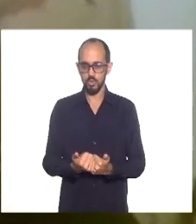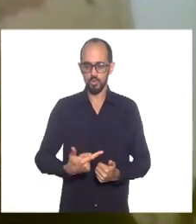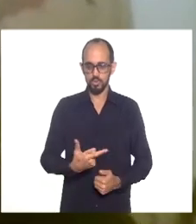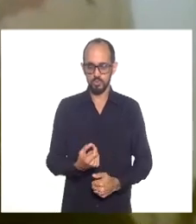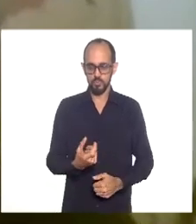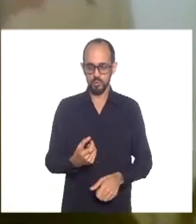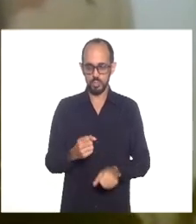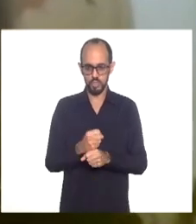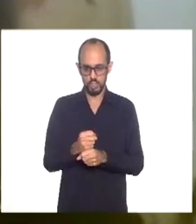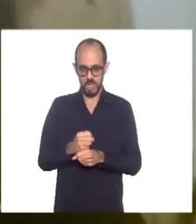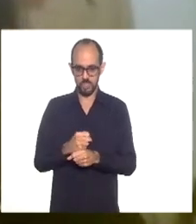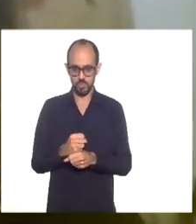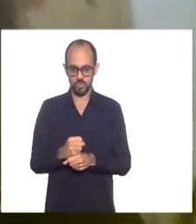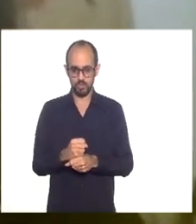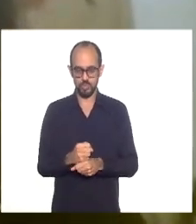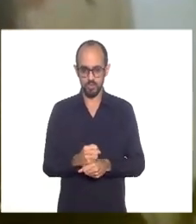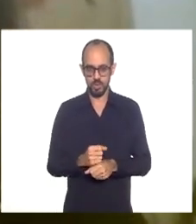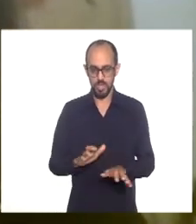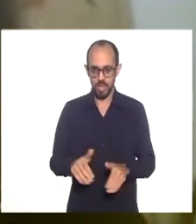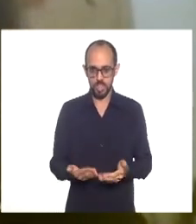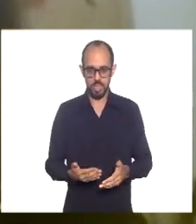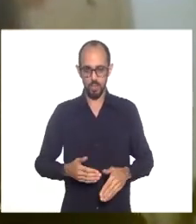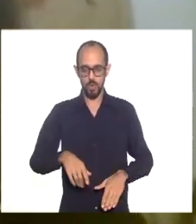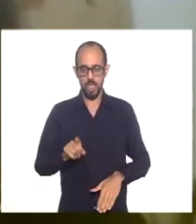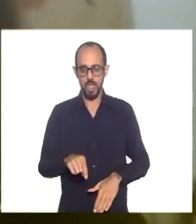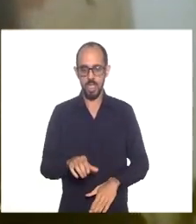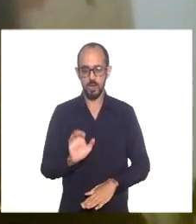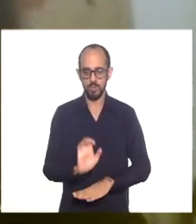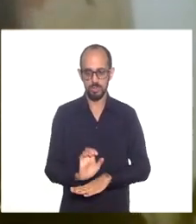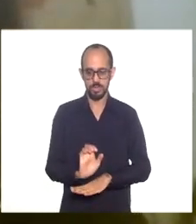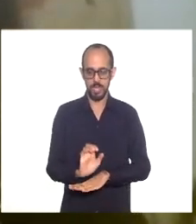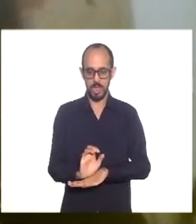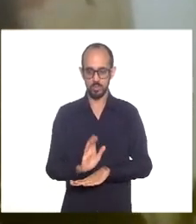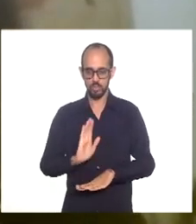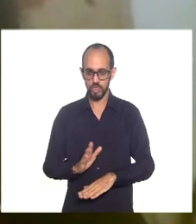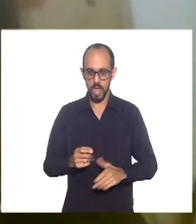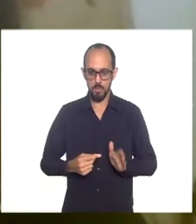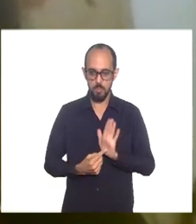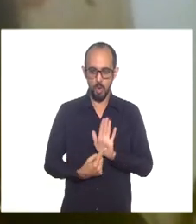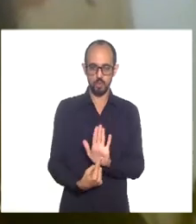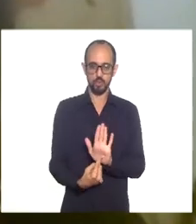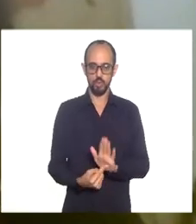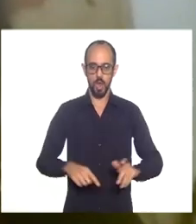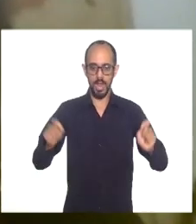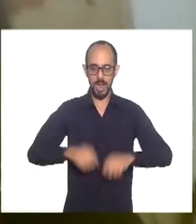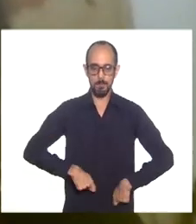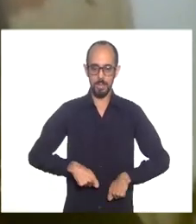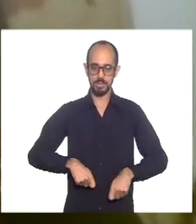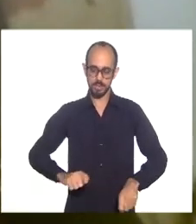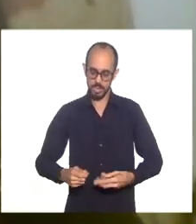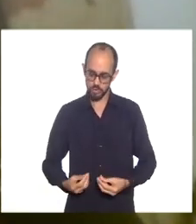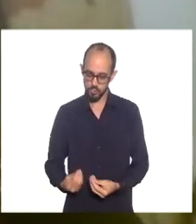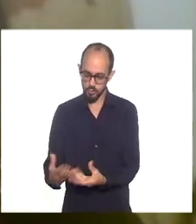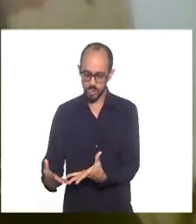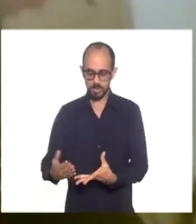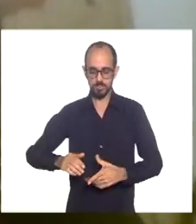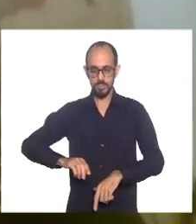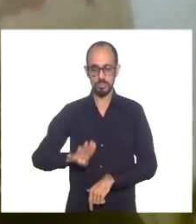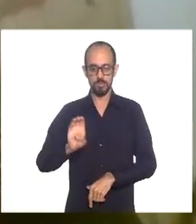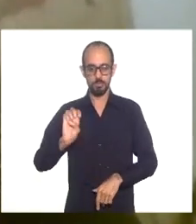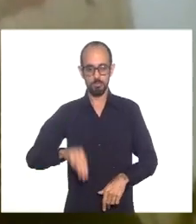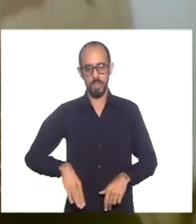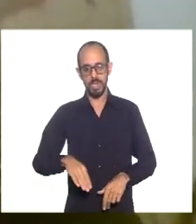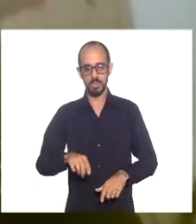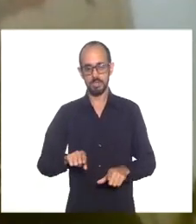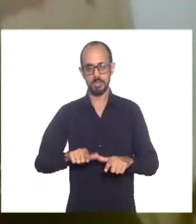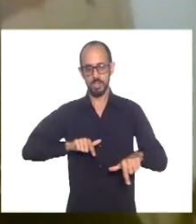anos. Então, um Estado que já mostrou a capacitação para o fornecimento desses bens e serviços. Eu